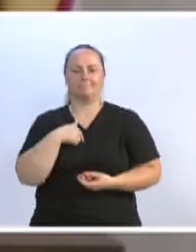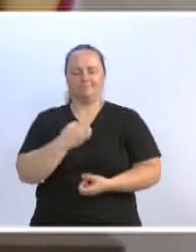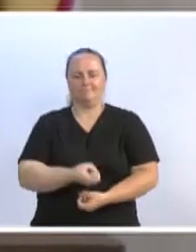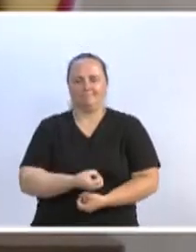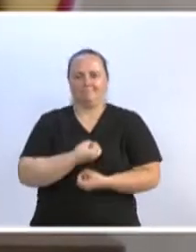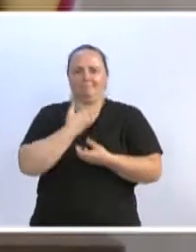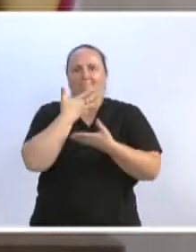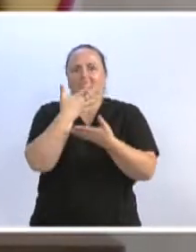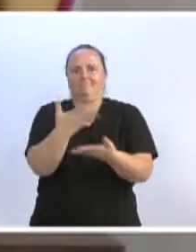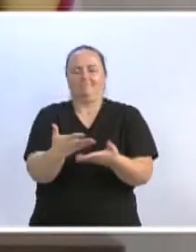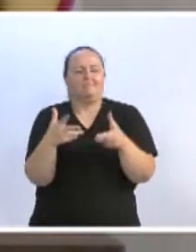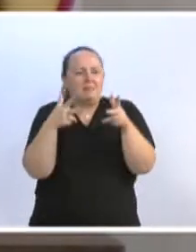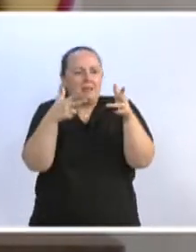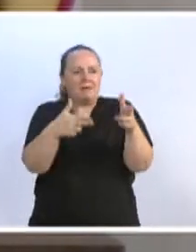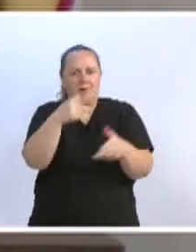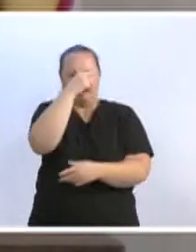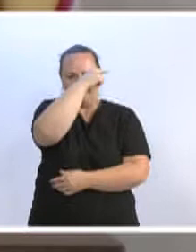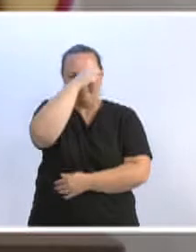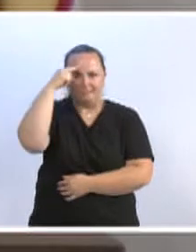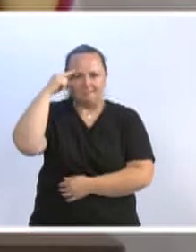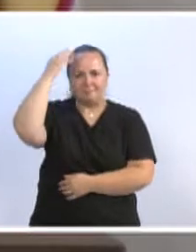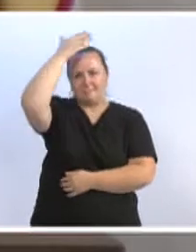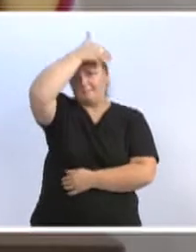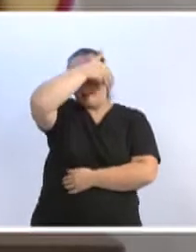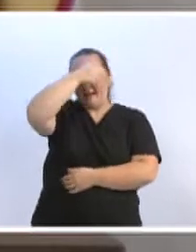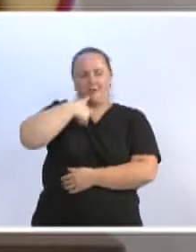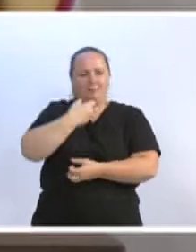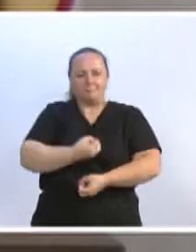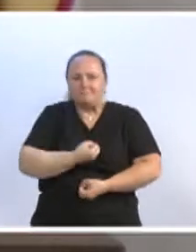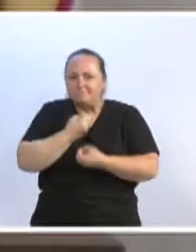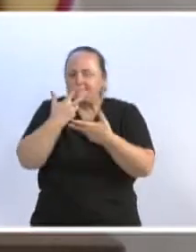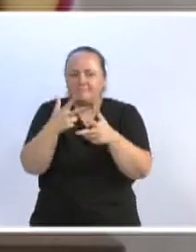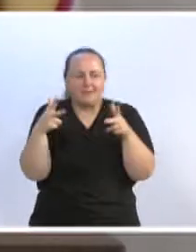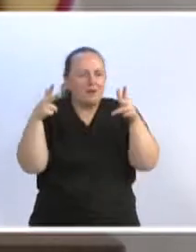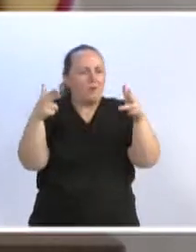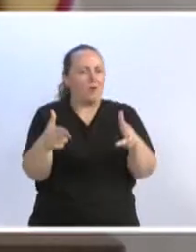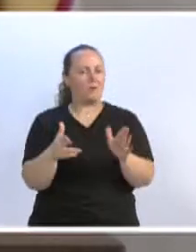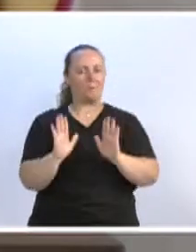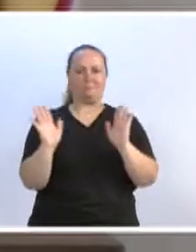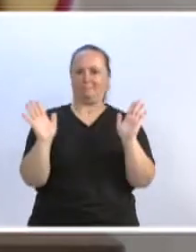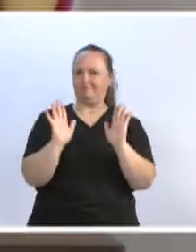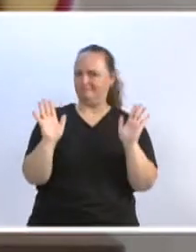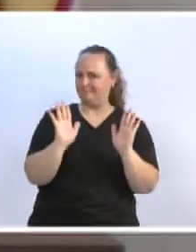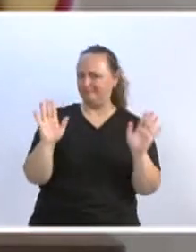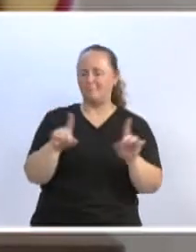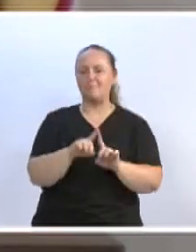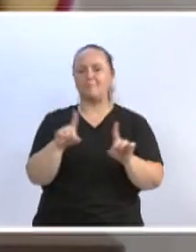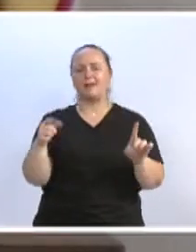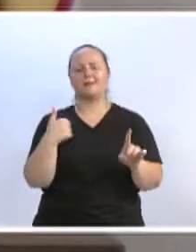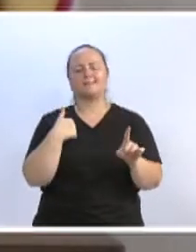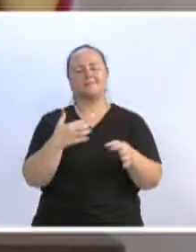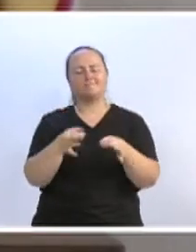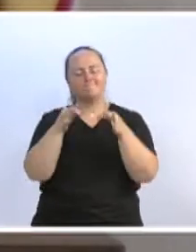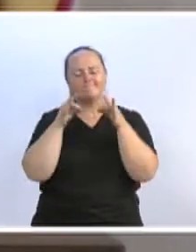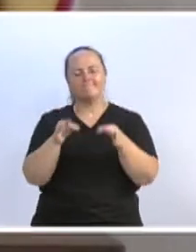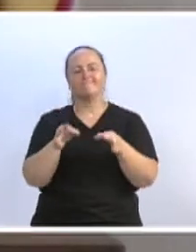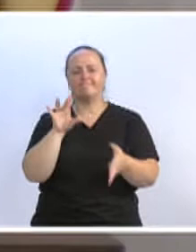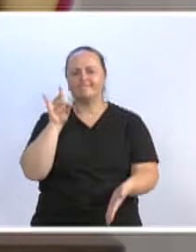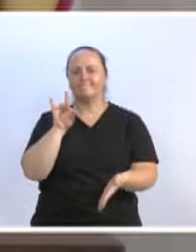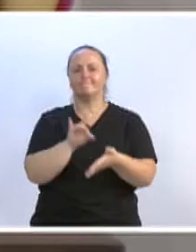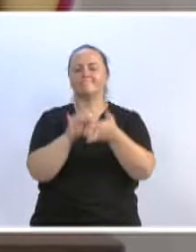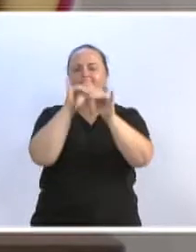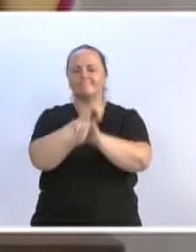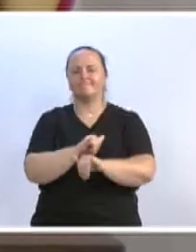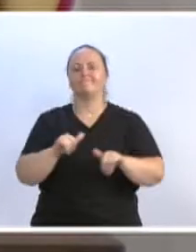o meu presidente, quanto o vice-prefeito da nossa cidade, mas eu gostaria de deixar registrado aqui